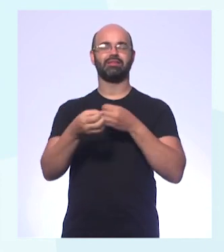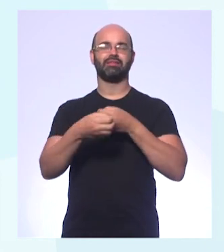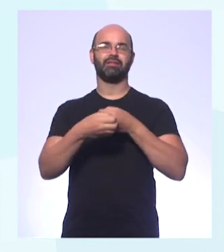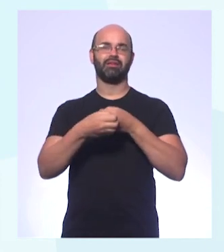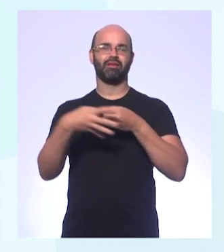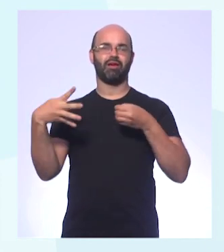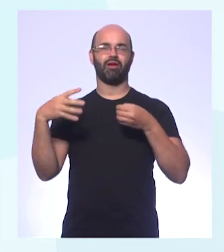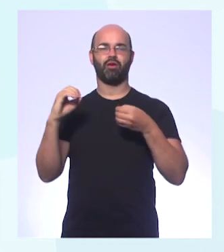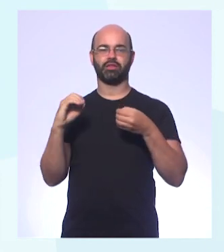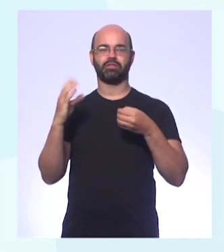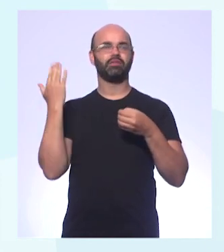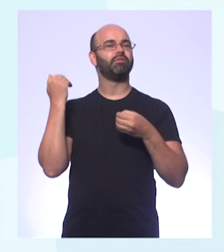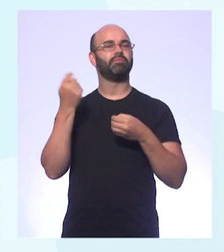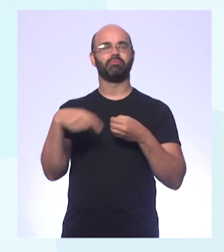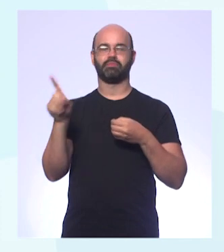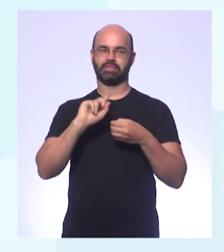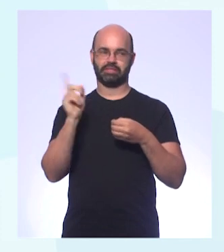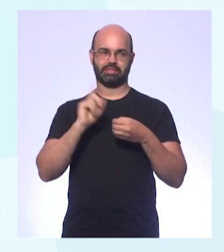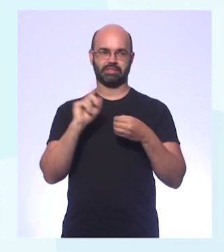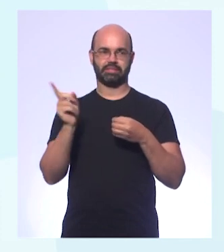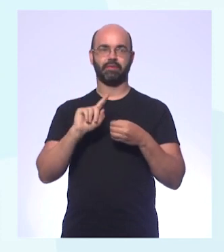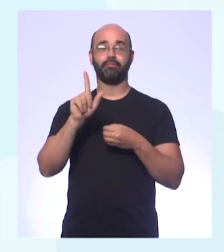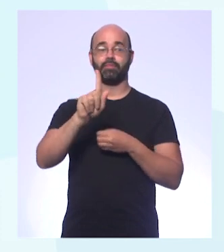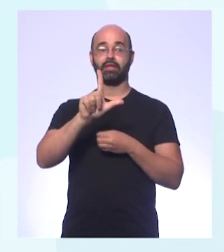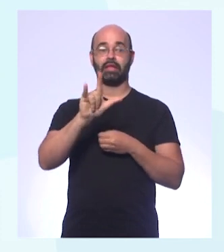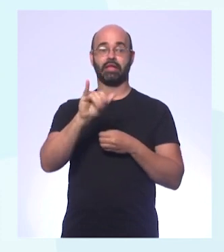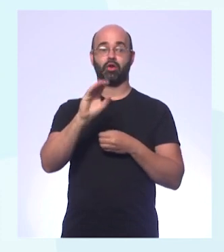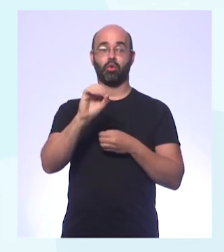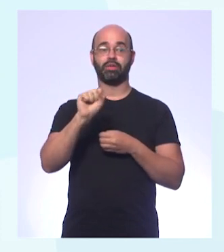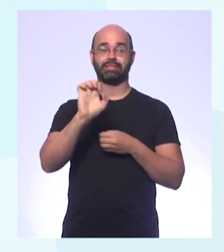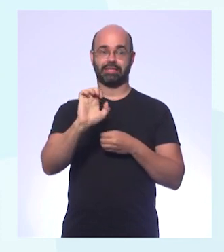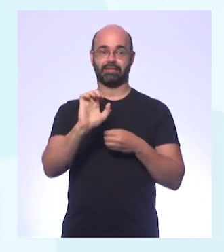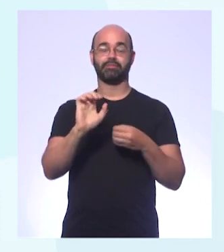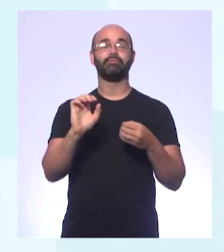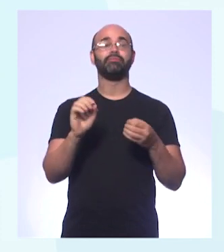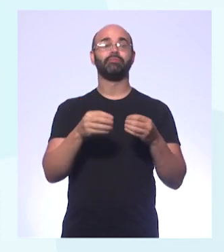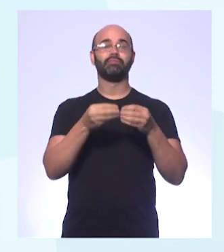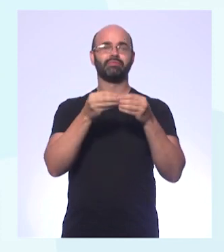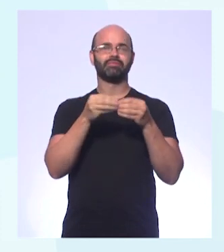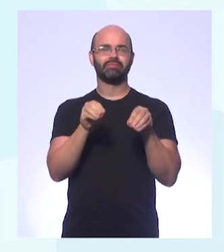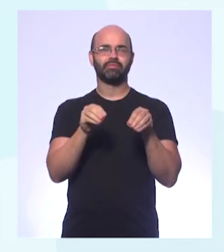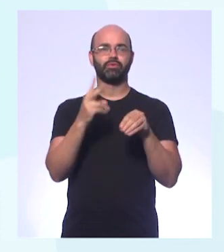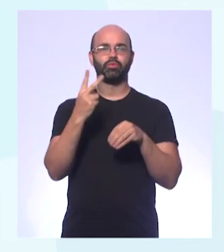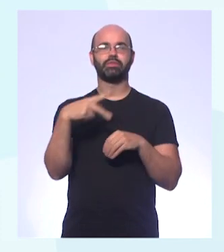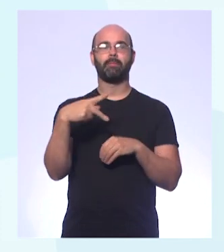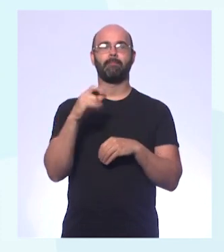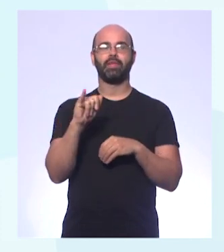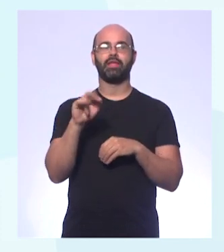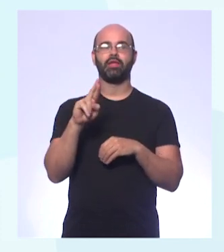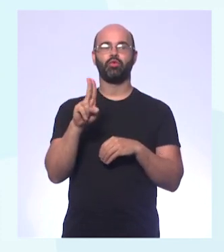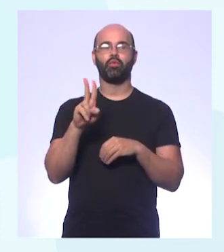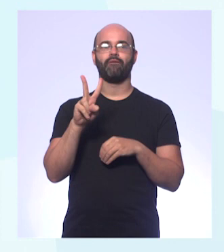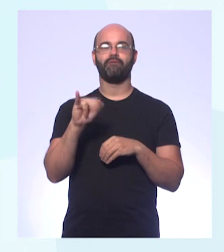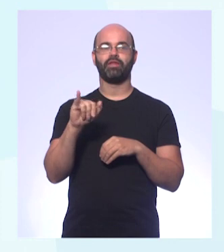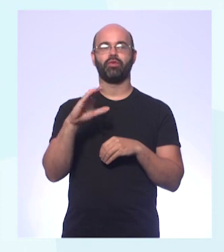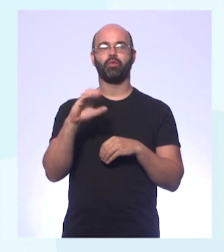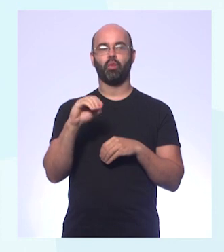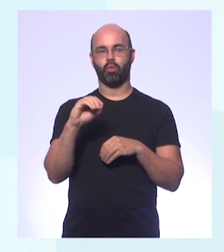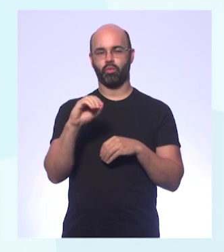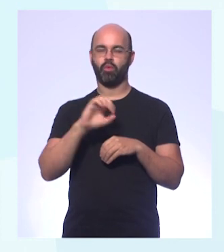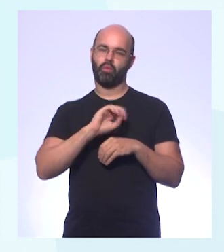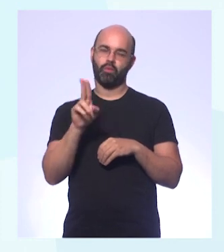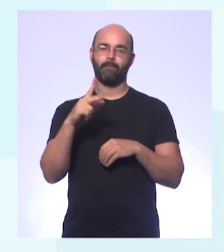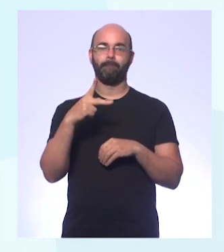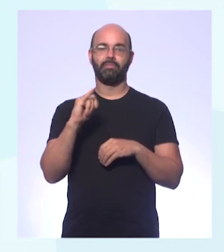molécula de glicose é quebrada em duas moléculas de ácido pirúvico ou de piruvato. Tá